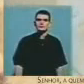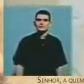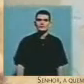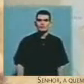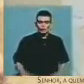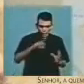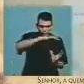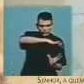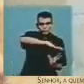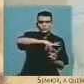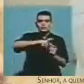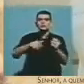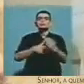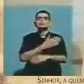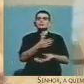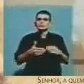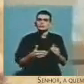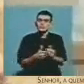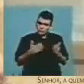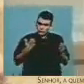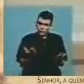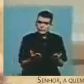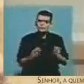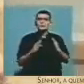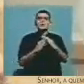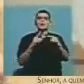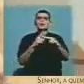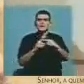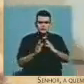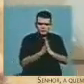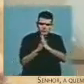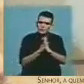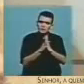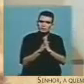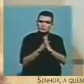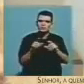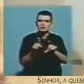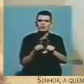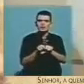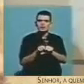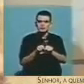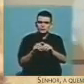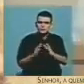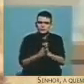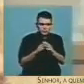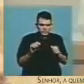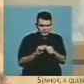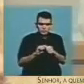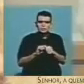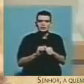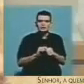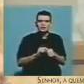No mundo inteiro hoje, a igreja rezou a mesma oração que o Padre Jonas, que preside essa